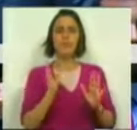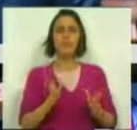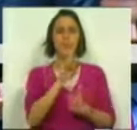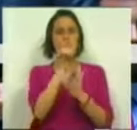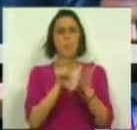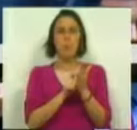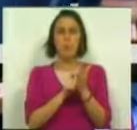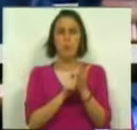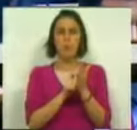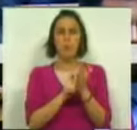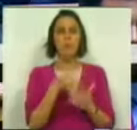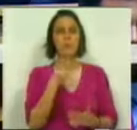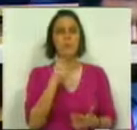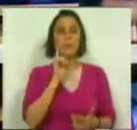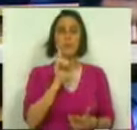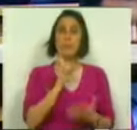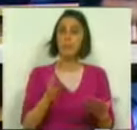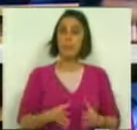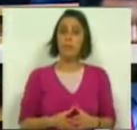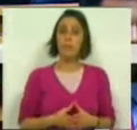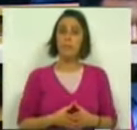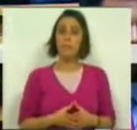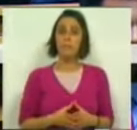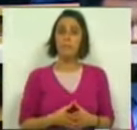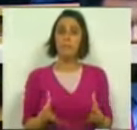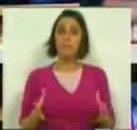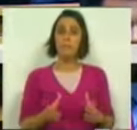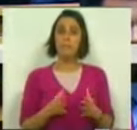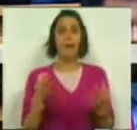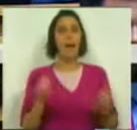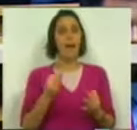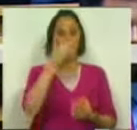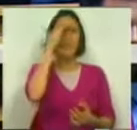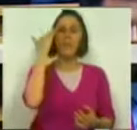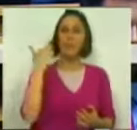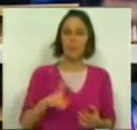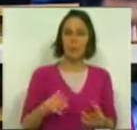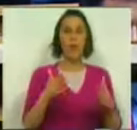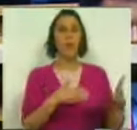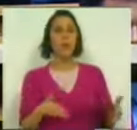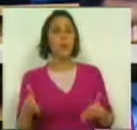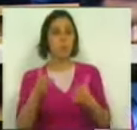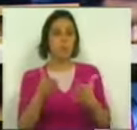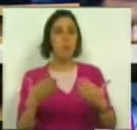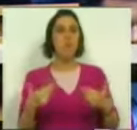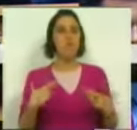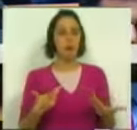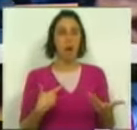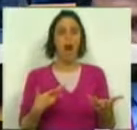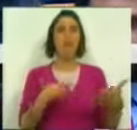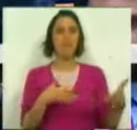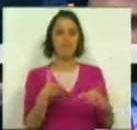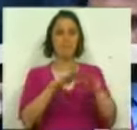menção a um aspecto que é muito importante. É que, apesar da dificuldade do caminho que nós estamos a